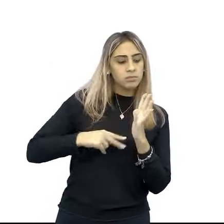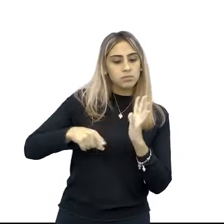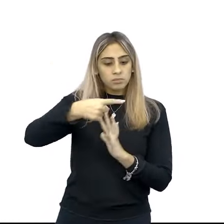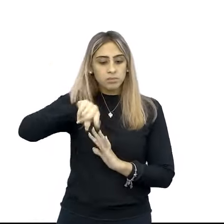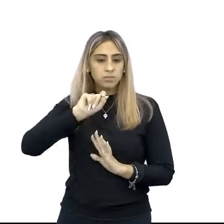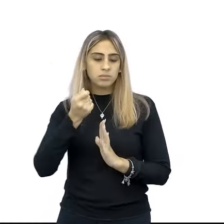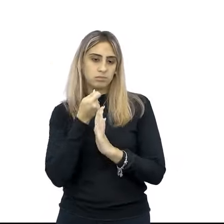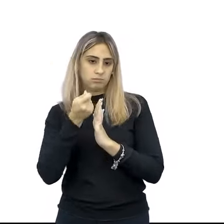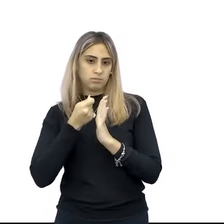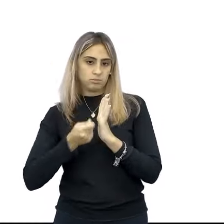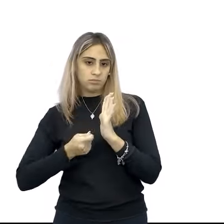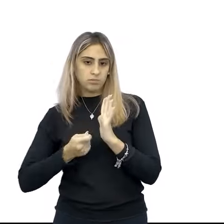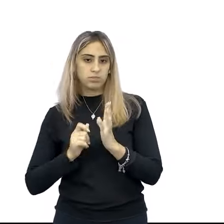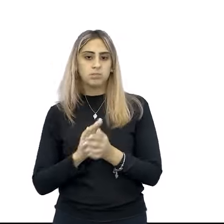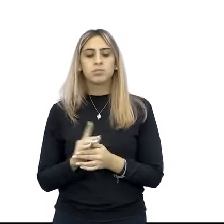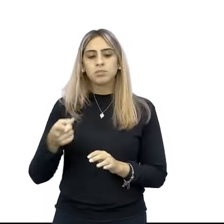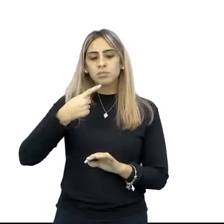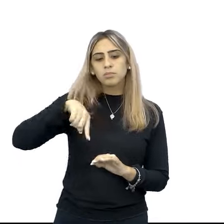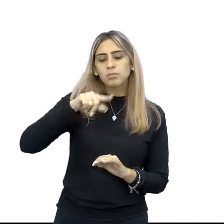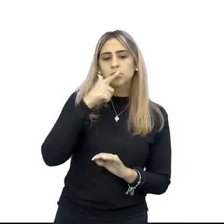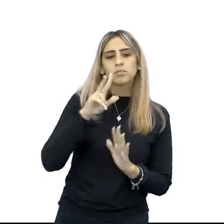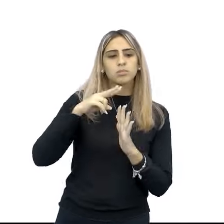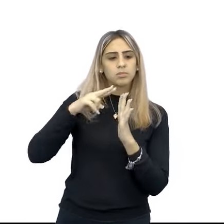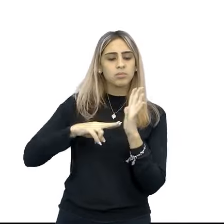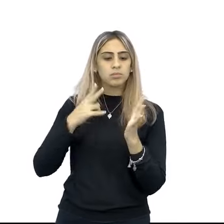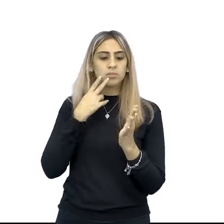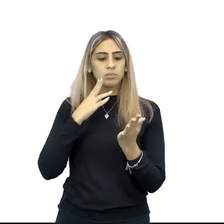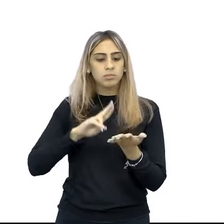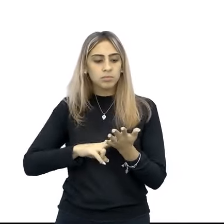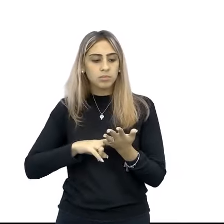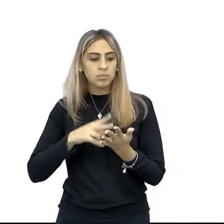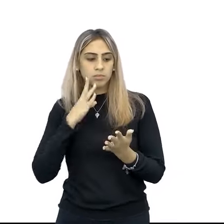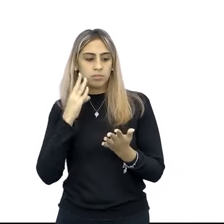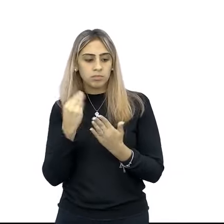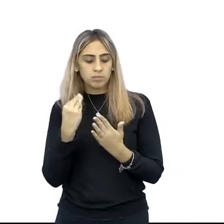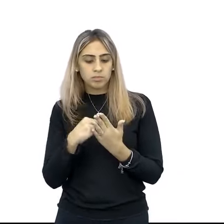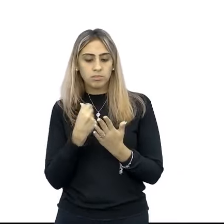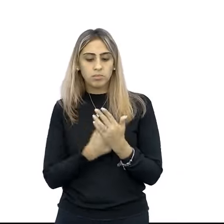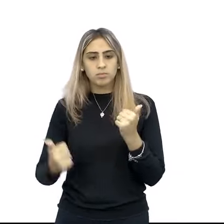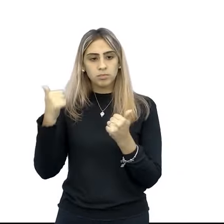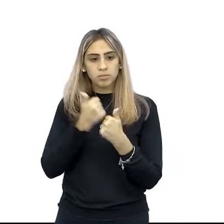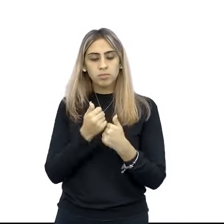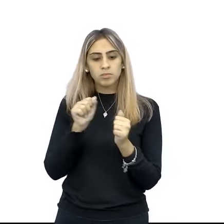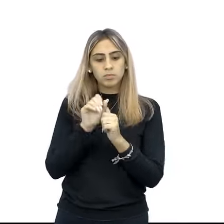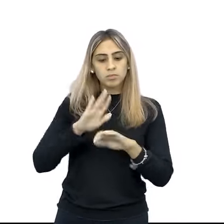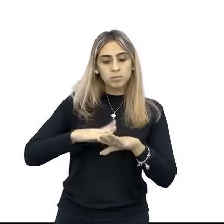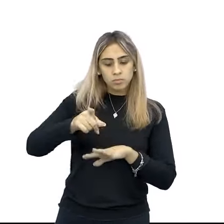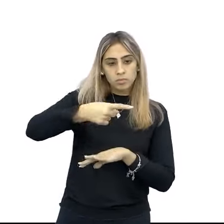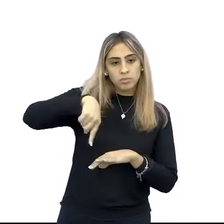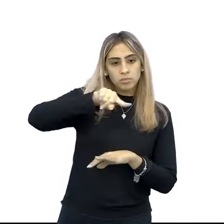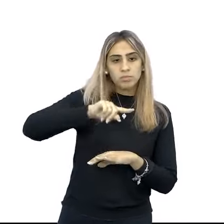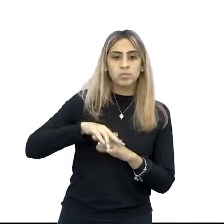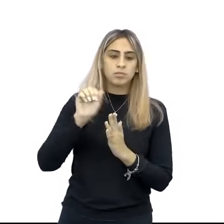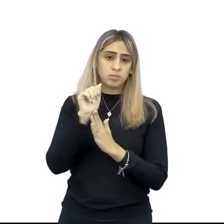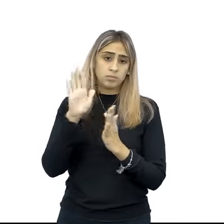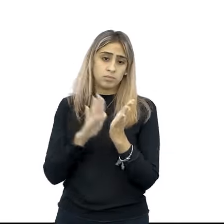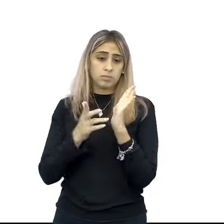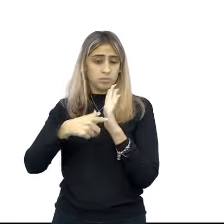estão escrevendo, né? Eles releram a carta apoiados na leitura realizada por você na